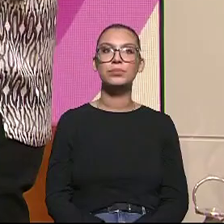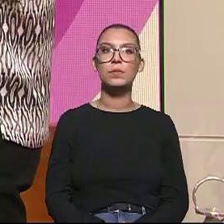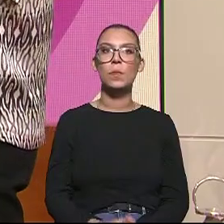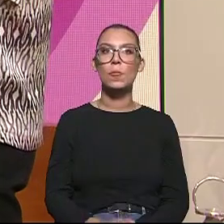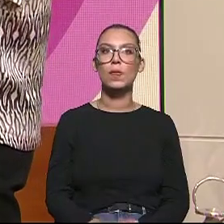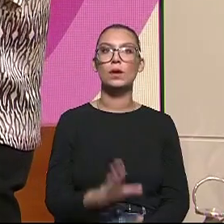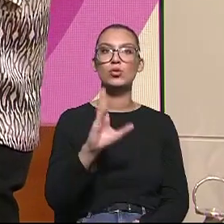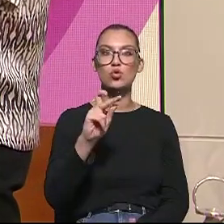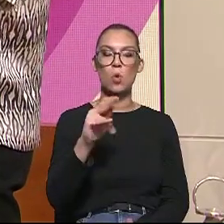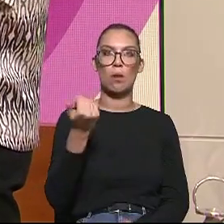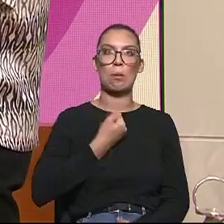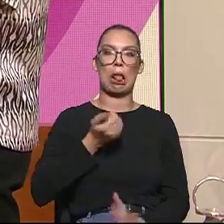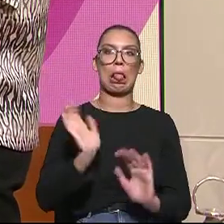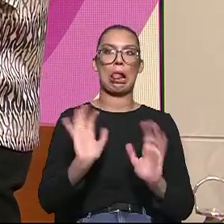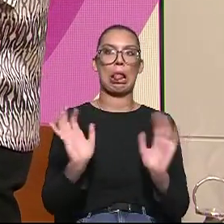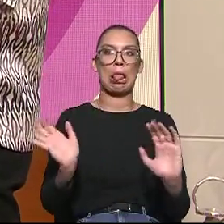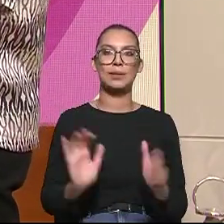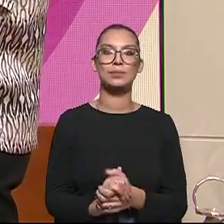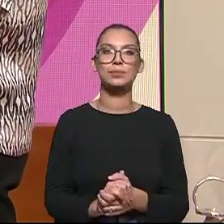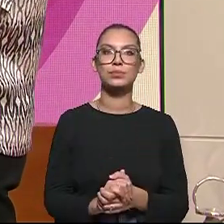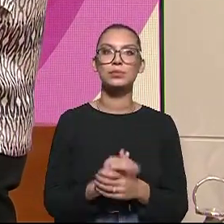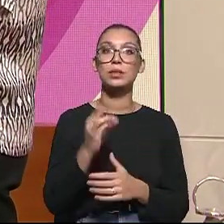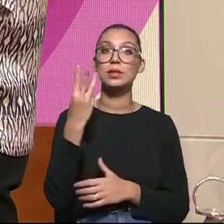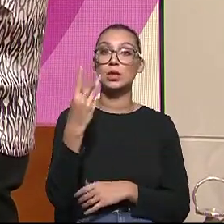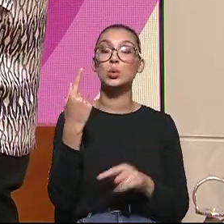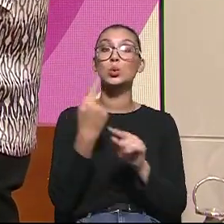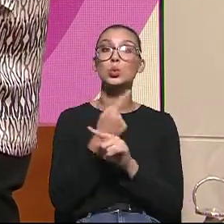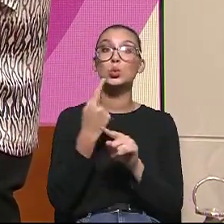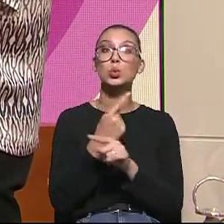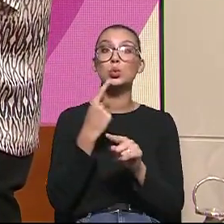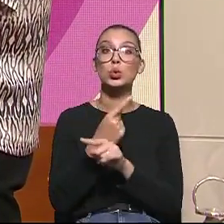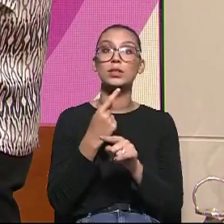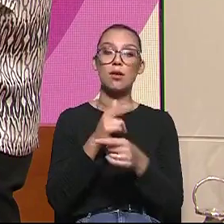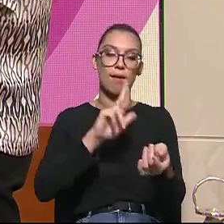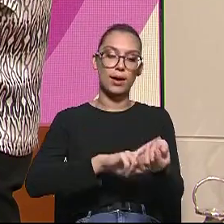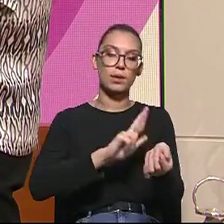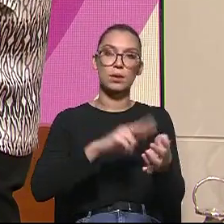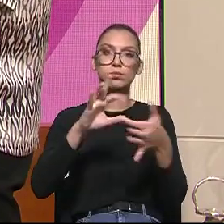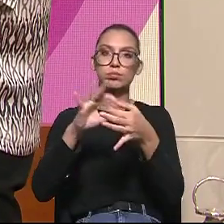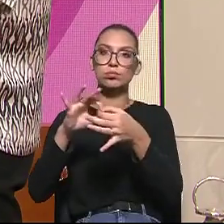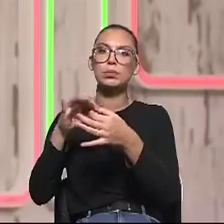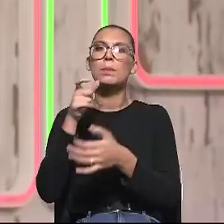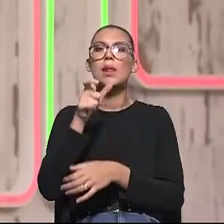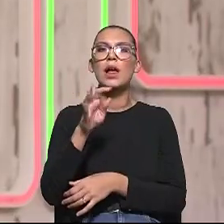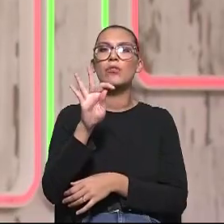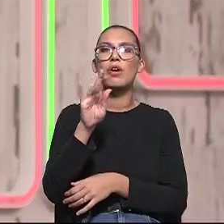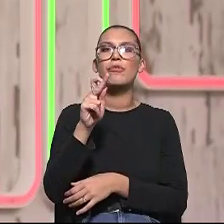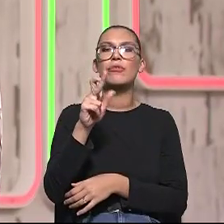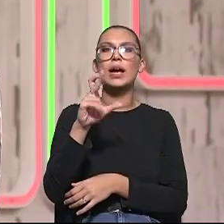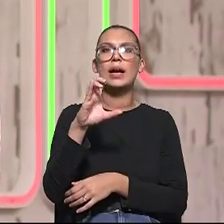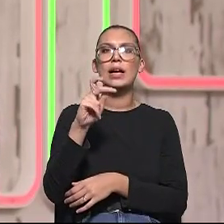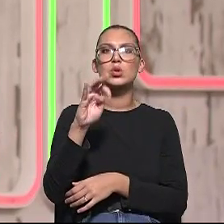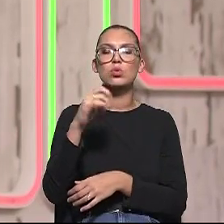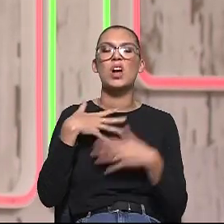Joaninha, não se mate para aí com a campainha. 3 coisas que rimem com fracasso. Fracasso,